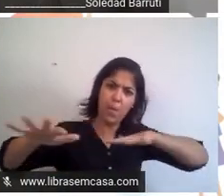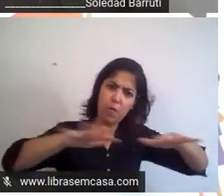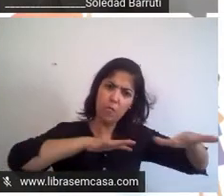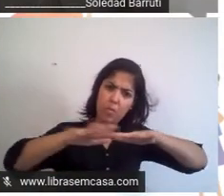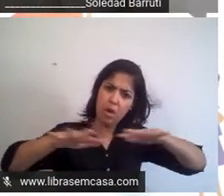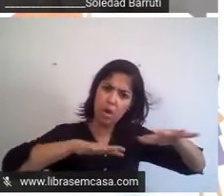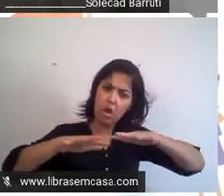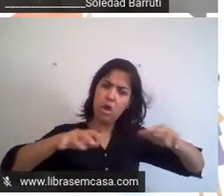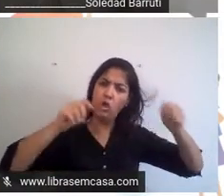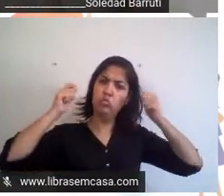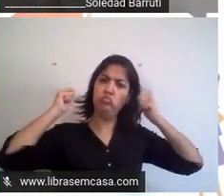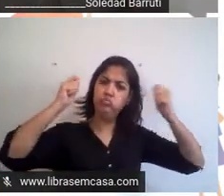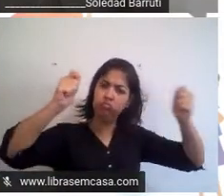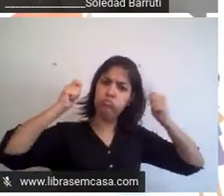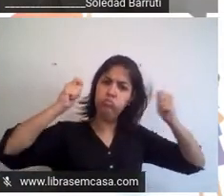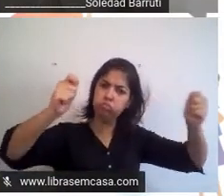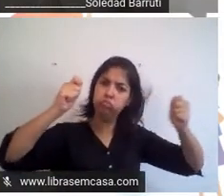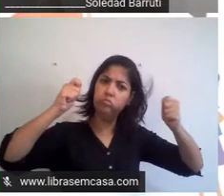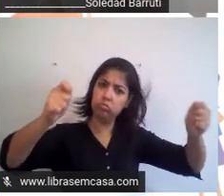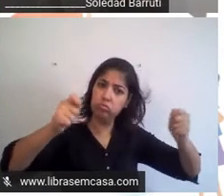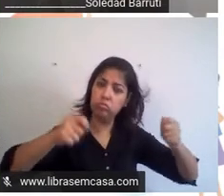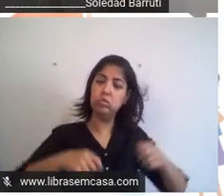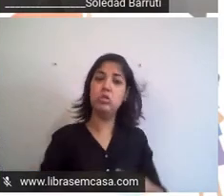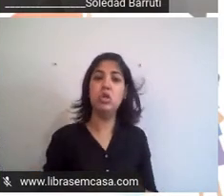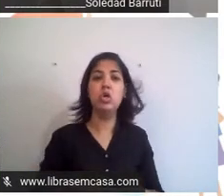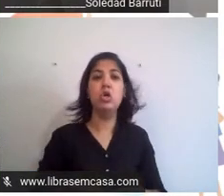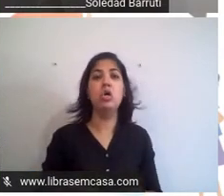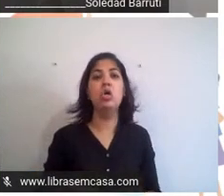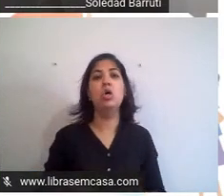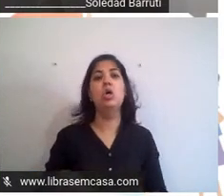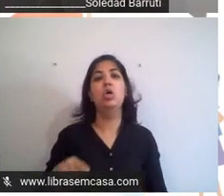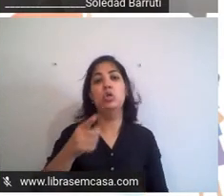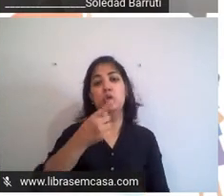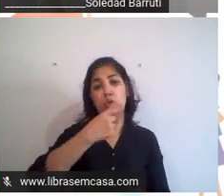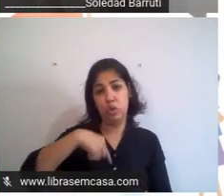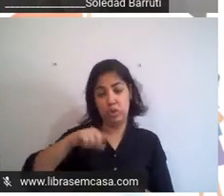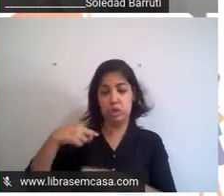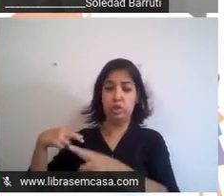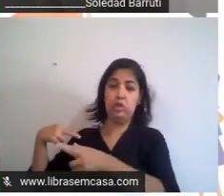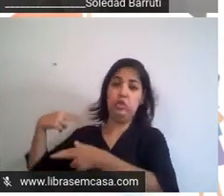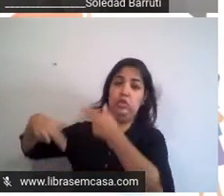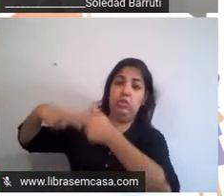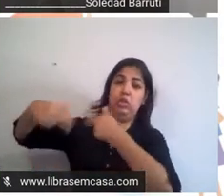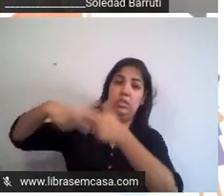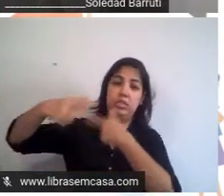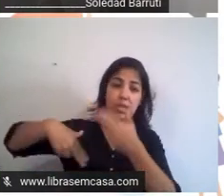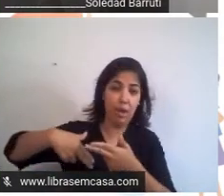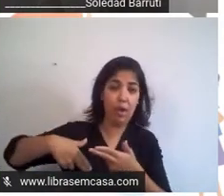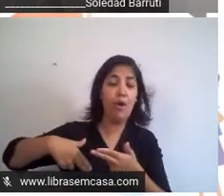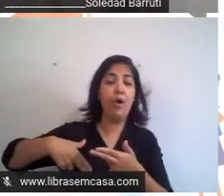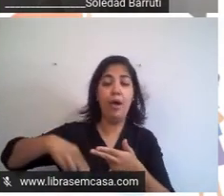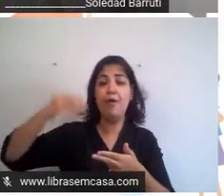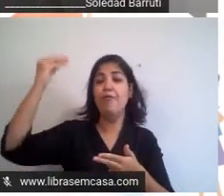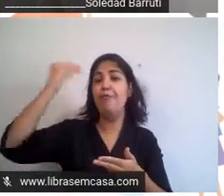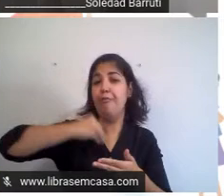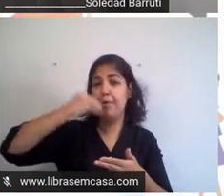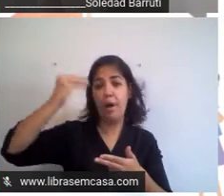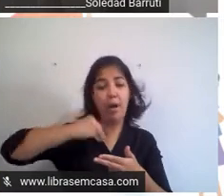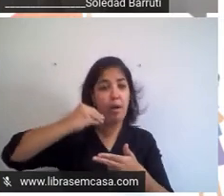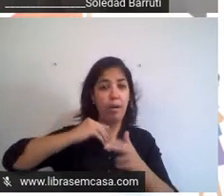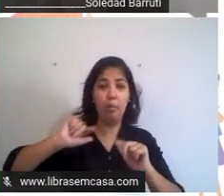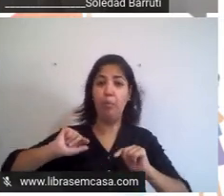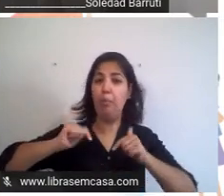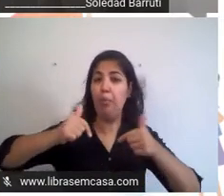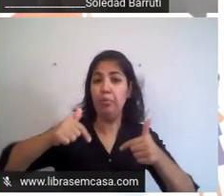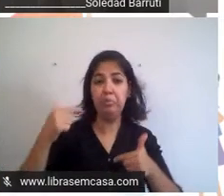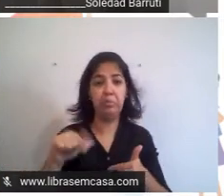exemplo, que a nossa geração já era, fracassou na implantação de mecanismos desse tipo, mas isso é absolutamente necessário. Eu não